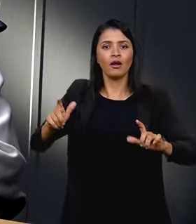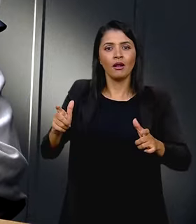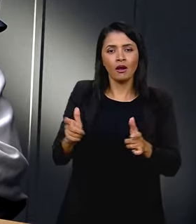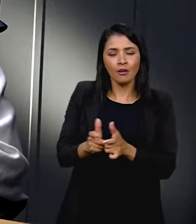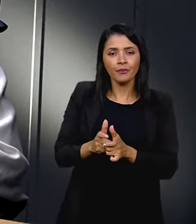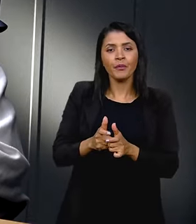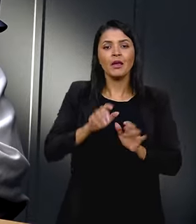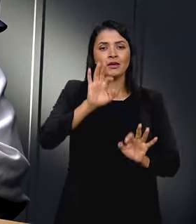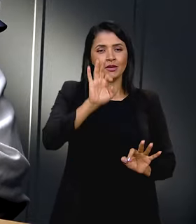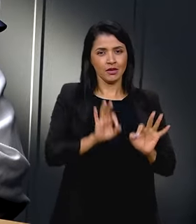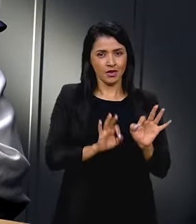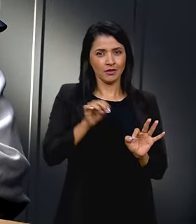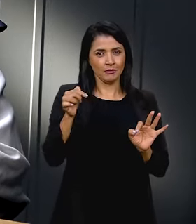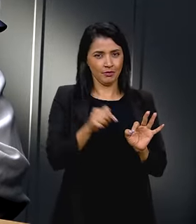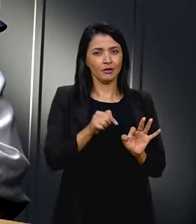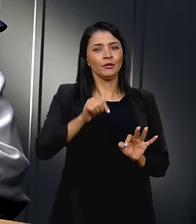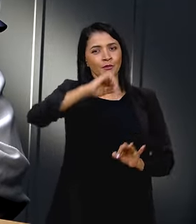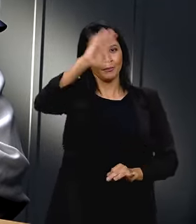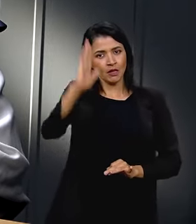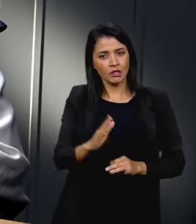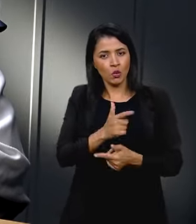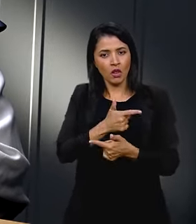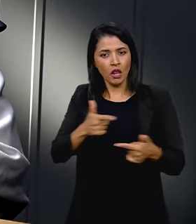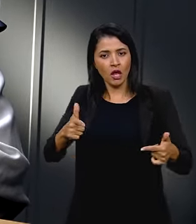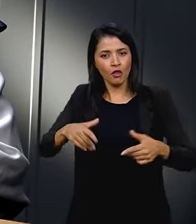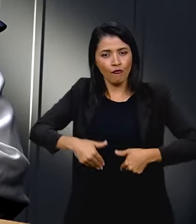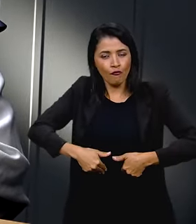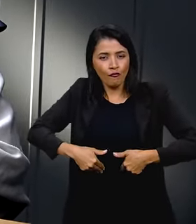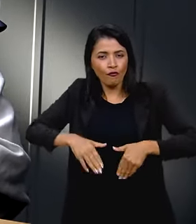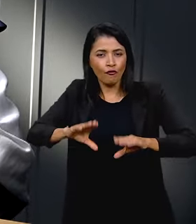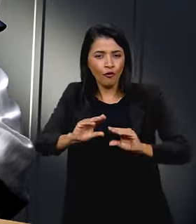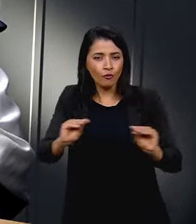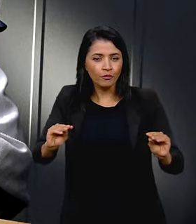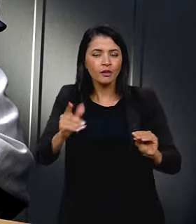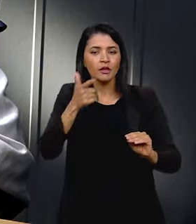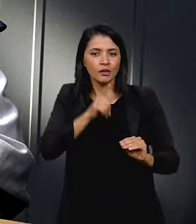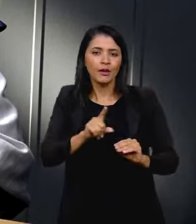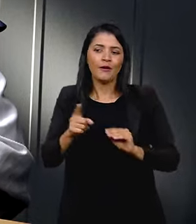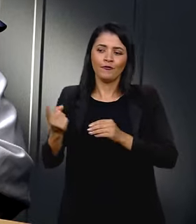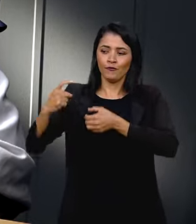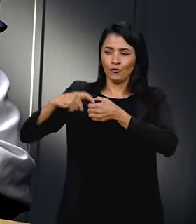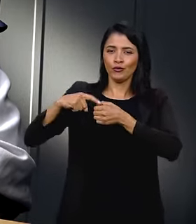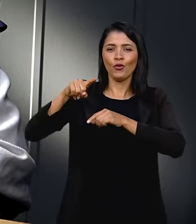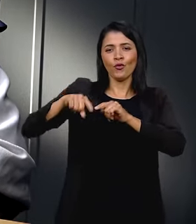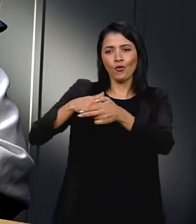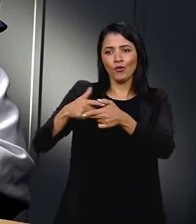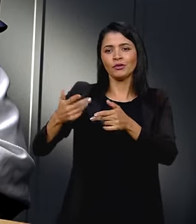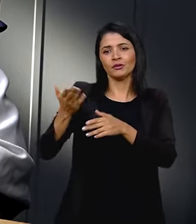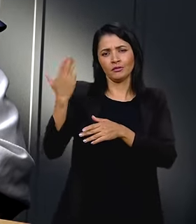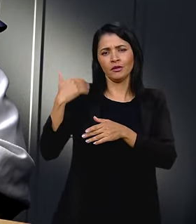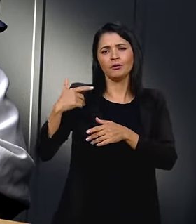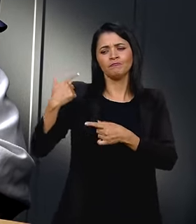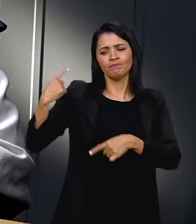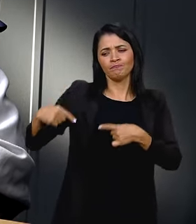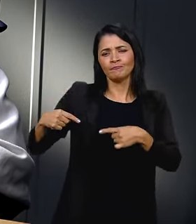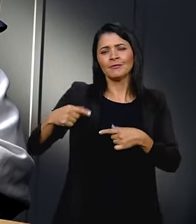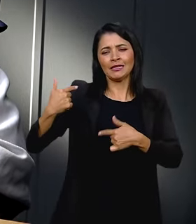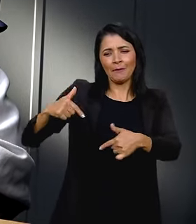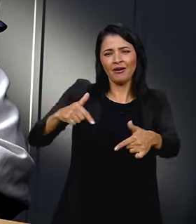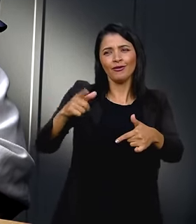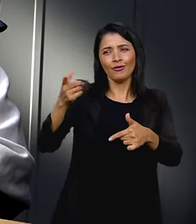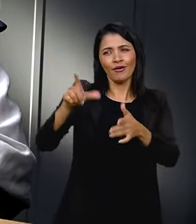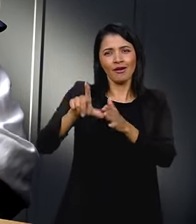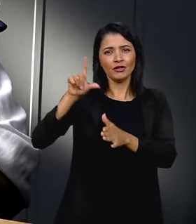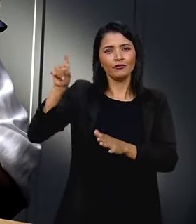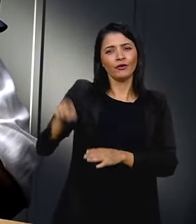fome e o Plano Brasil sem fome primeiro ele retomou ações que tinham sido suspensas no governo anterior e que eram muito efetivas no combate